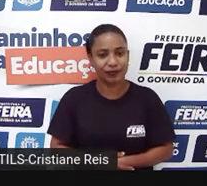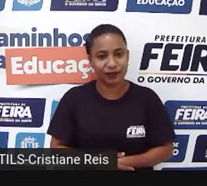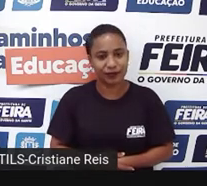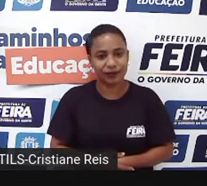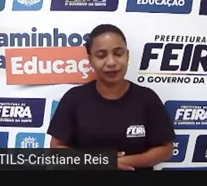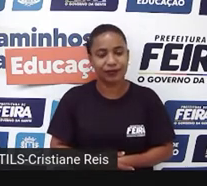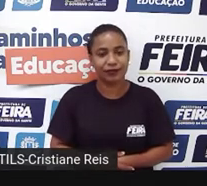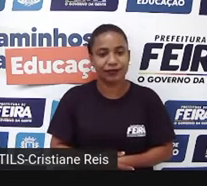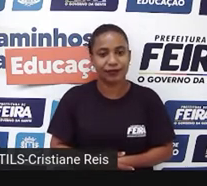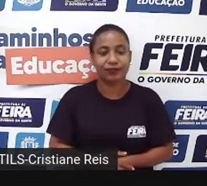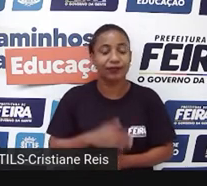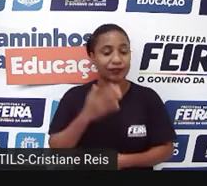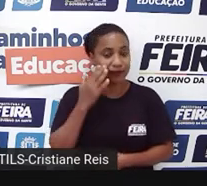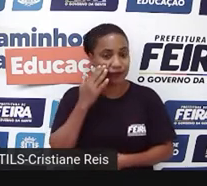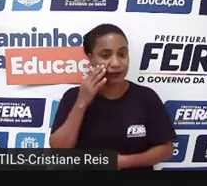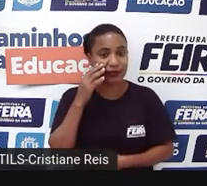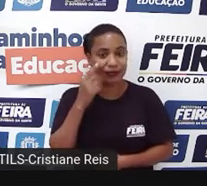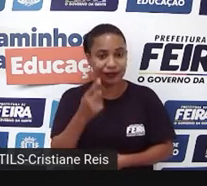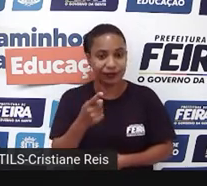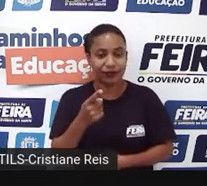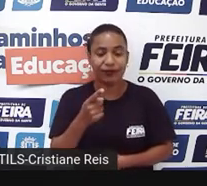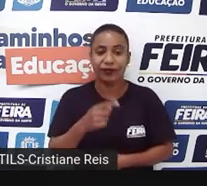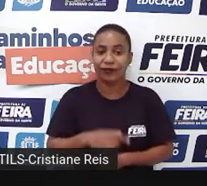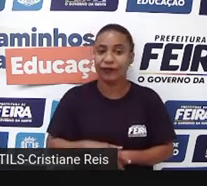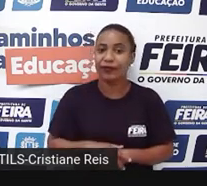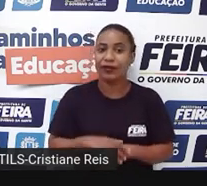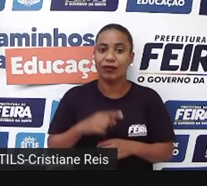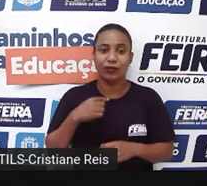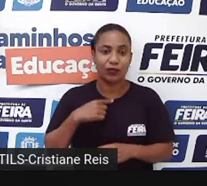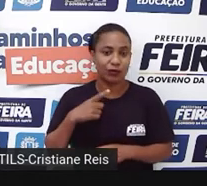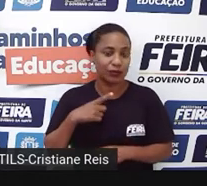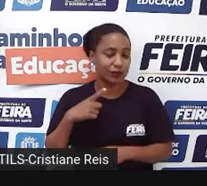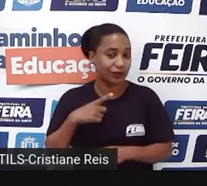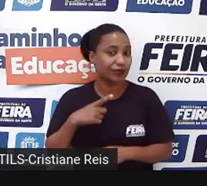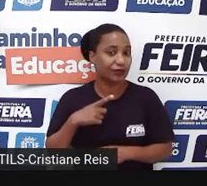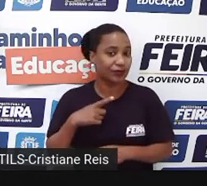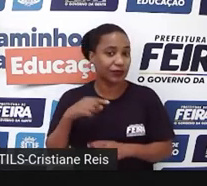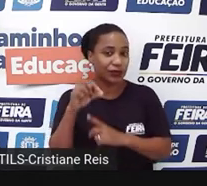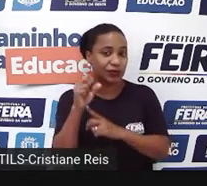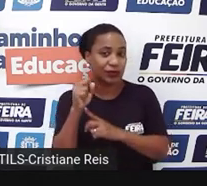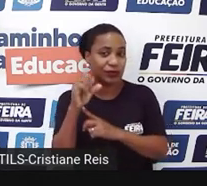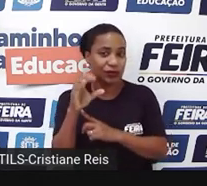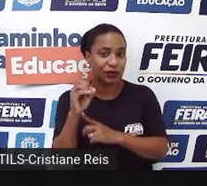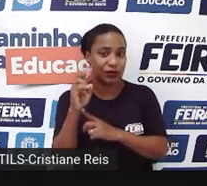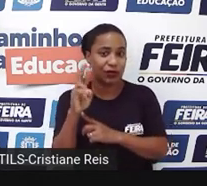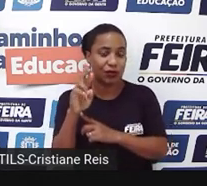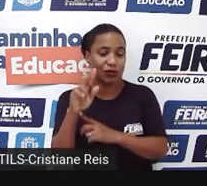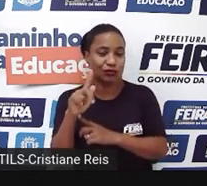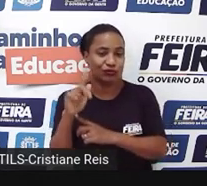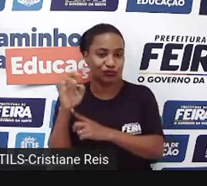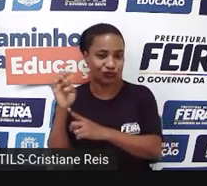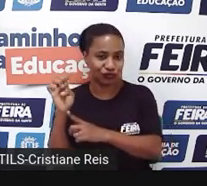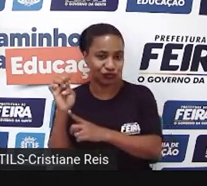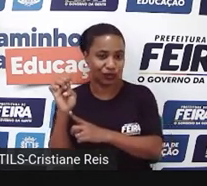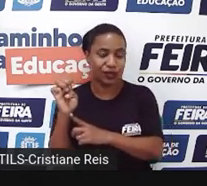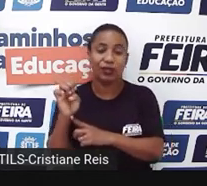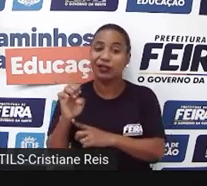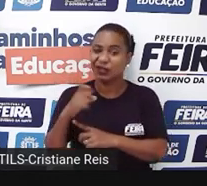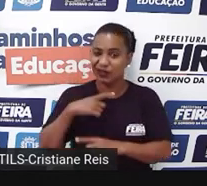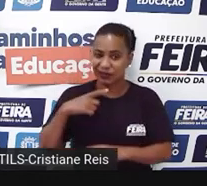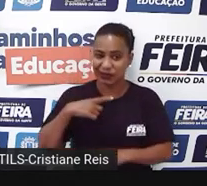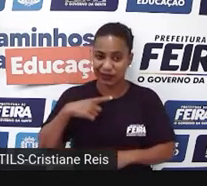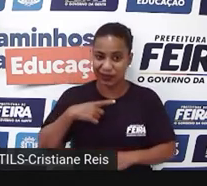Scourge. Então, o grande vilão será o Scourge, que é o personagem